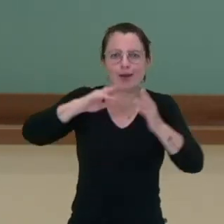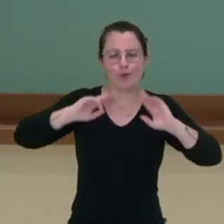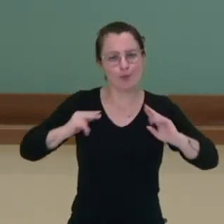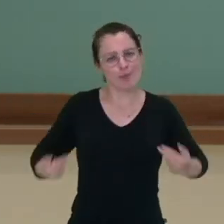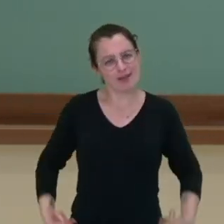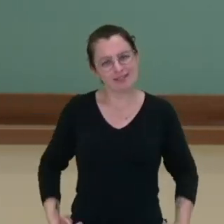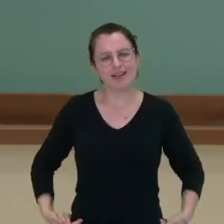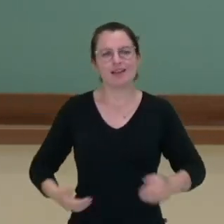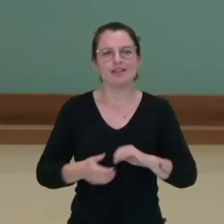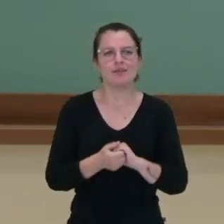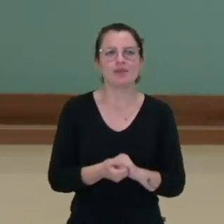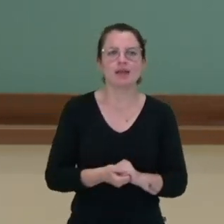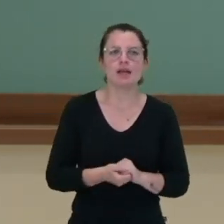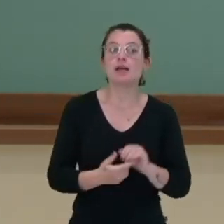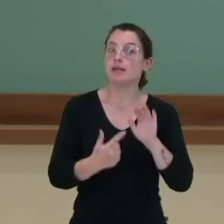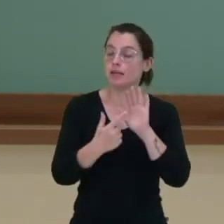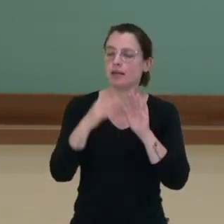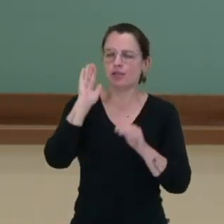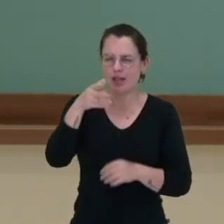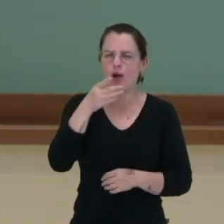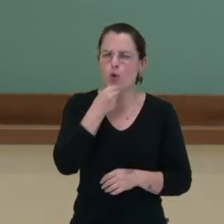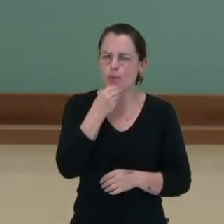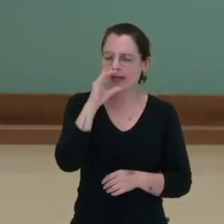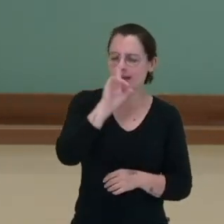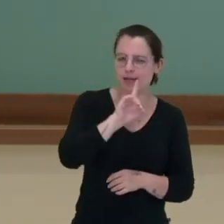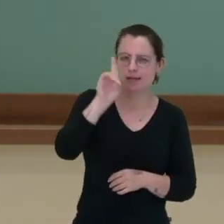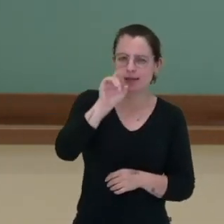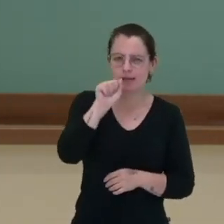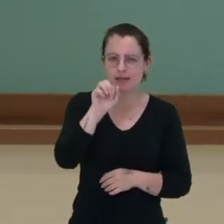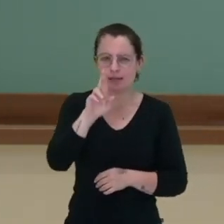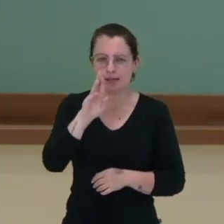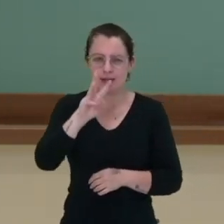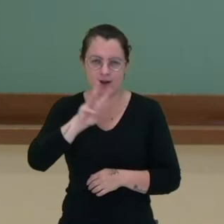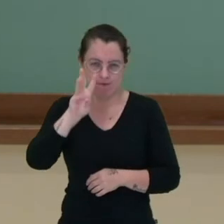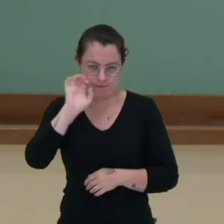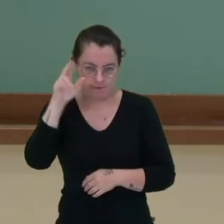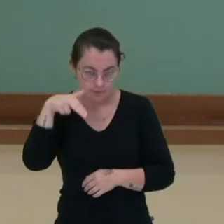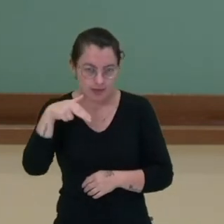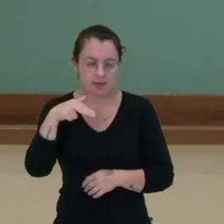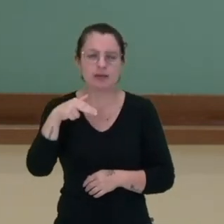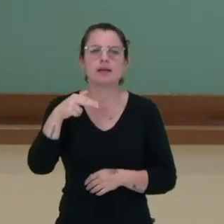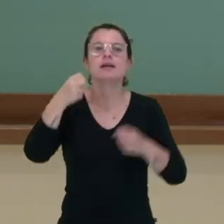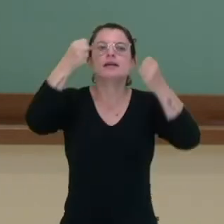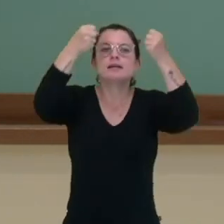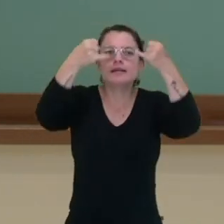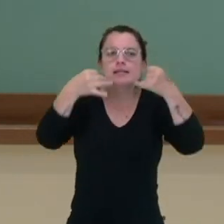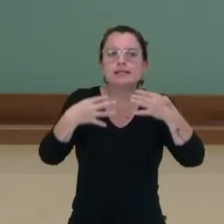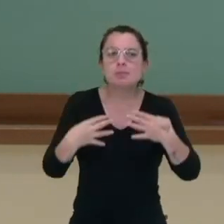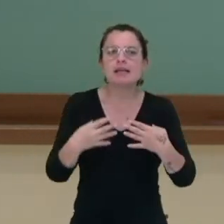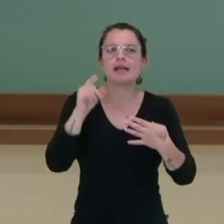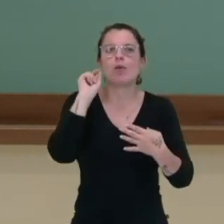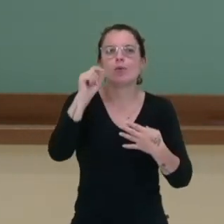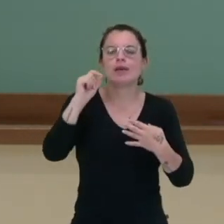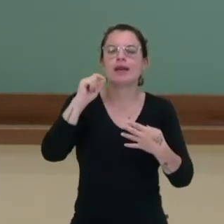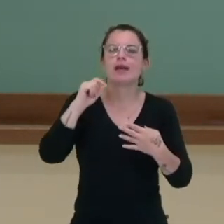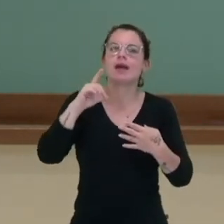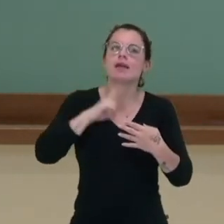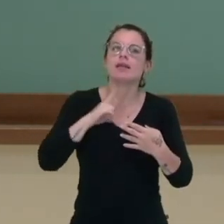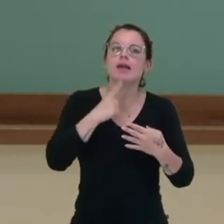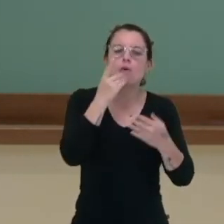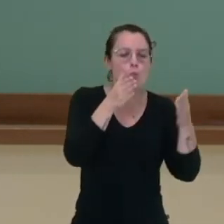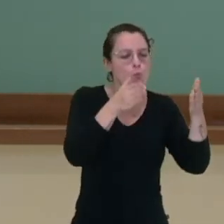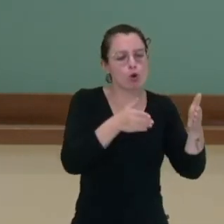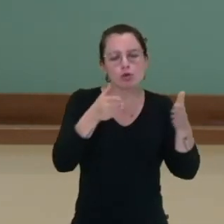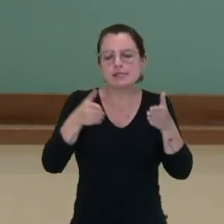ele traz esse processo de evolução e trata também do processo de hominização, né? Do